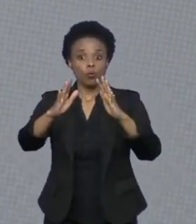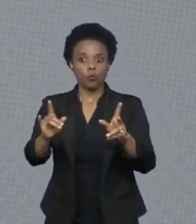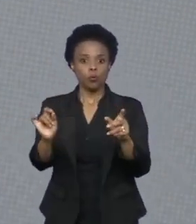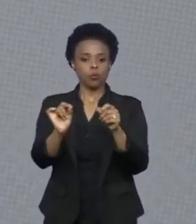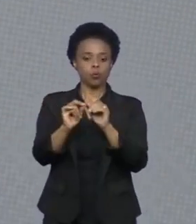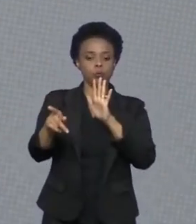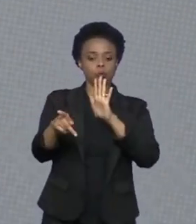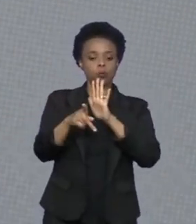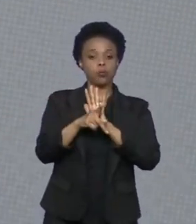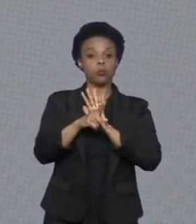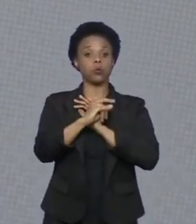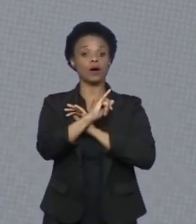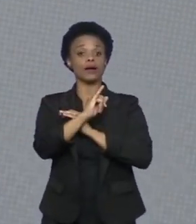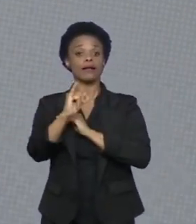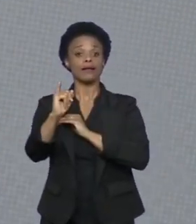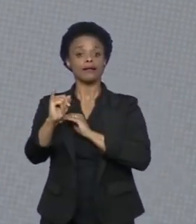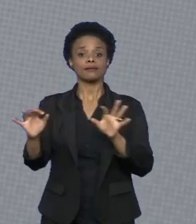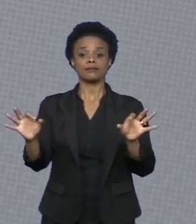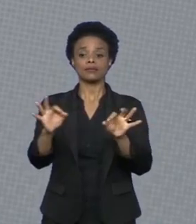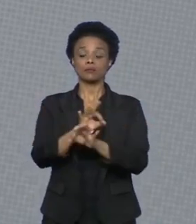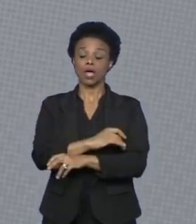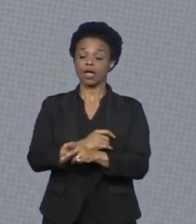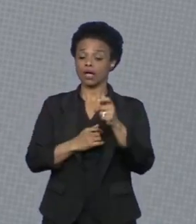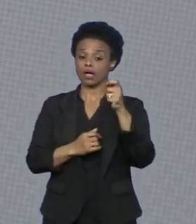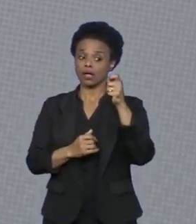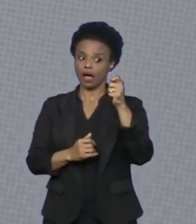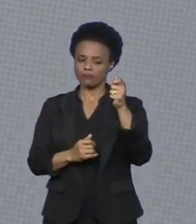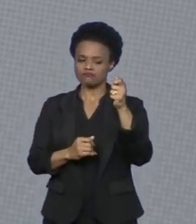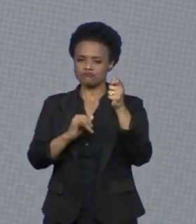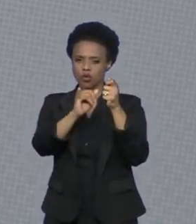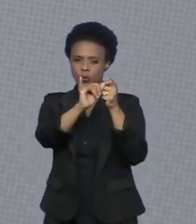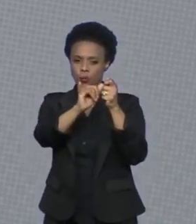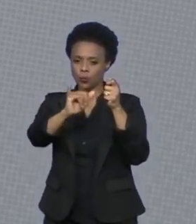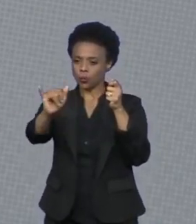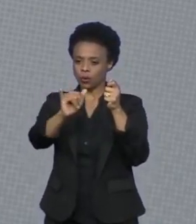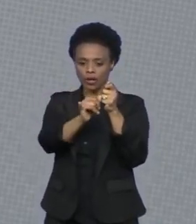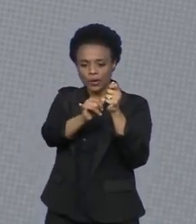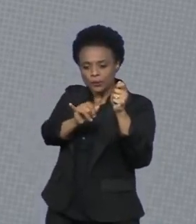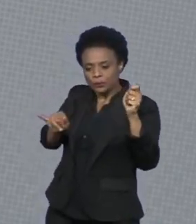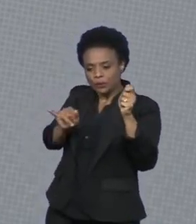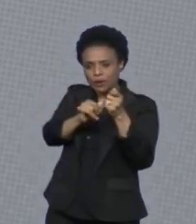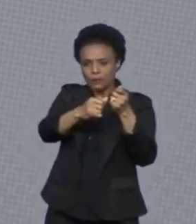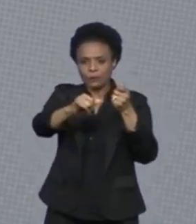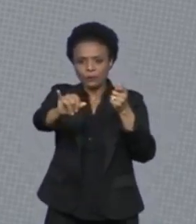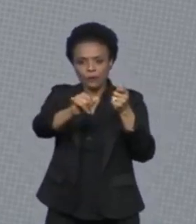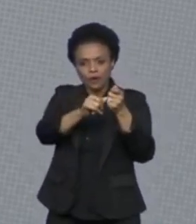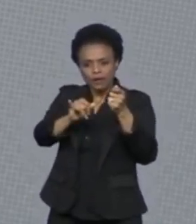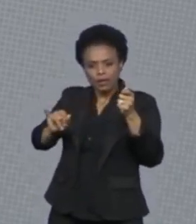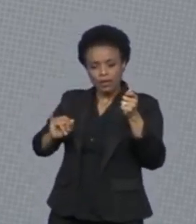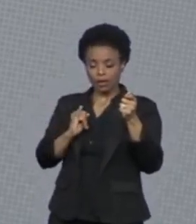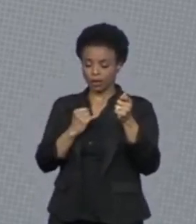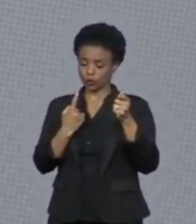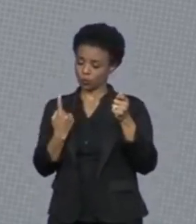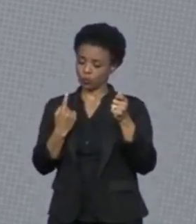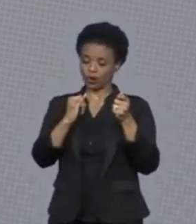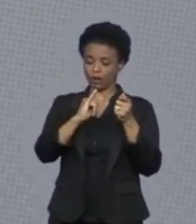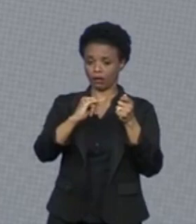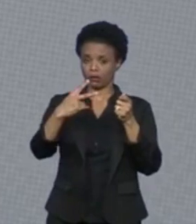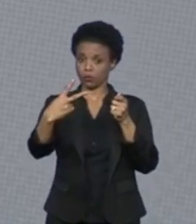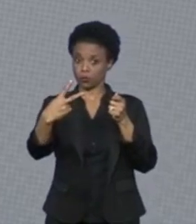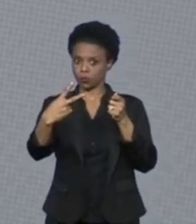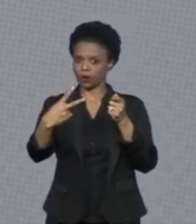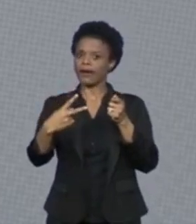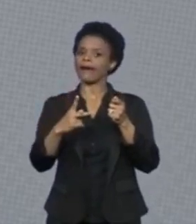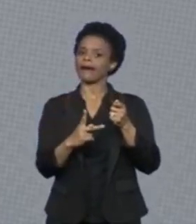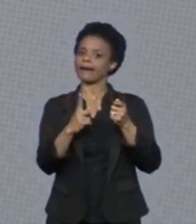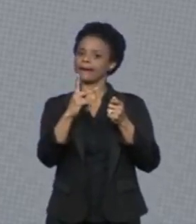I termine em um nó A, de onde partem 2 outros fios, que contêm correntes I1 e I2. Pela lei de